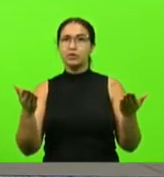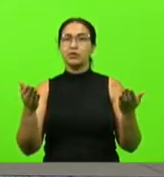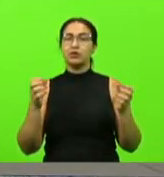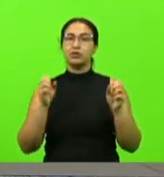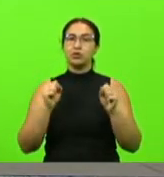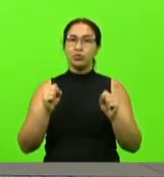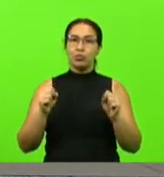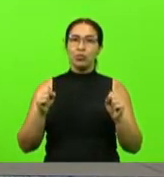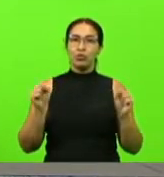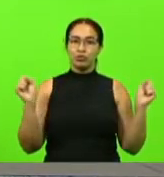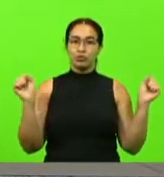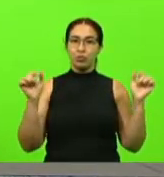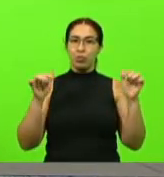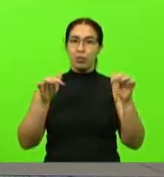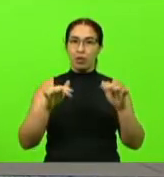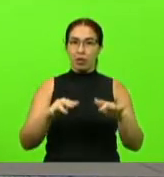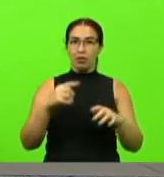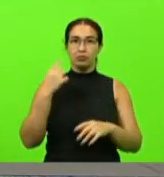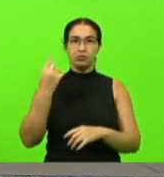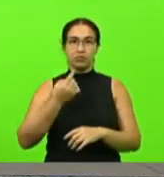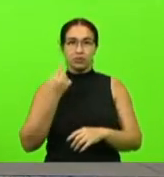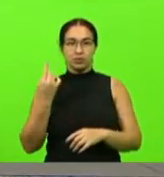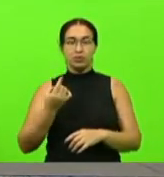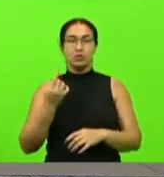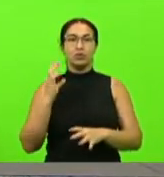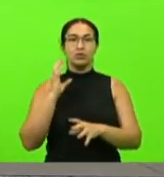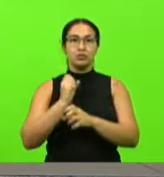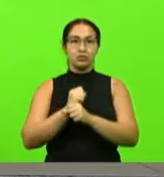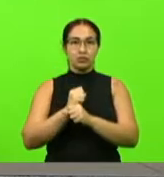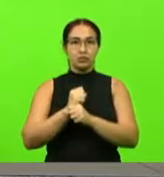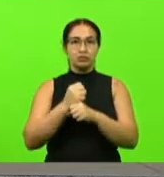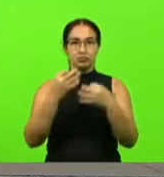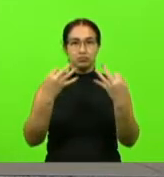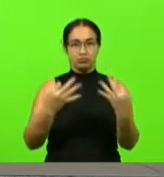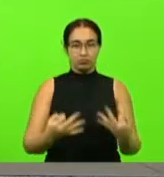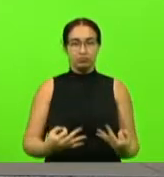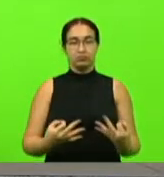seus gabinetes e termos um quórum mais qualificado. Eu